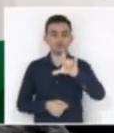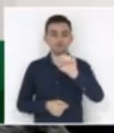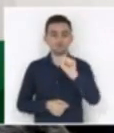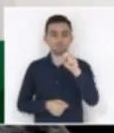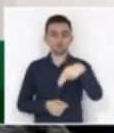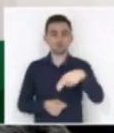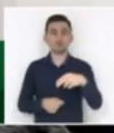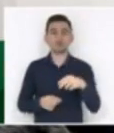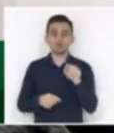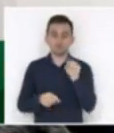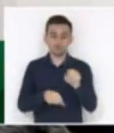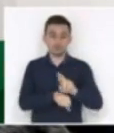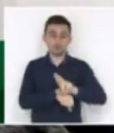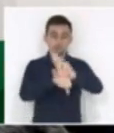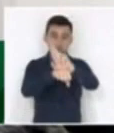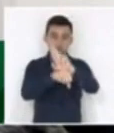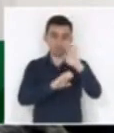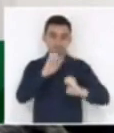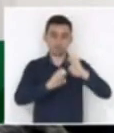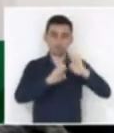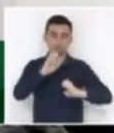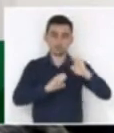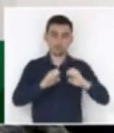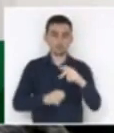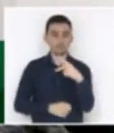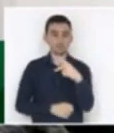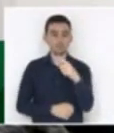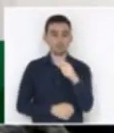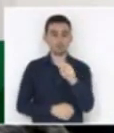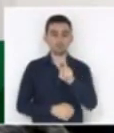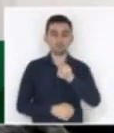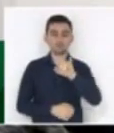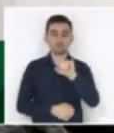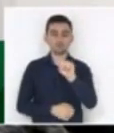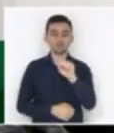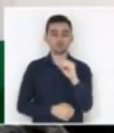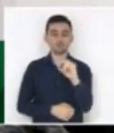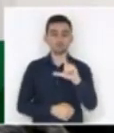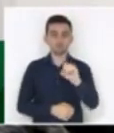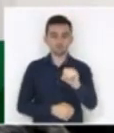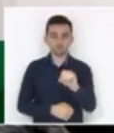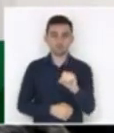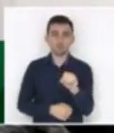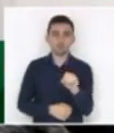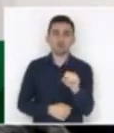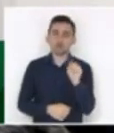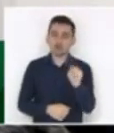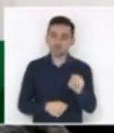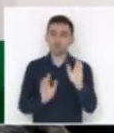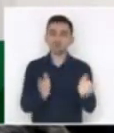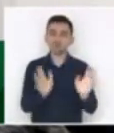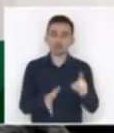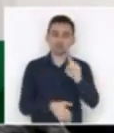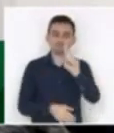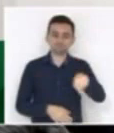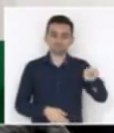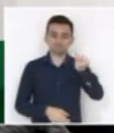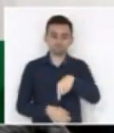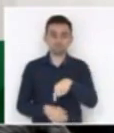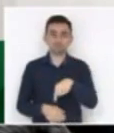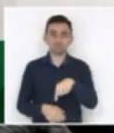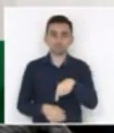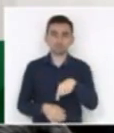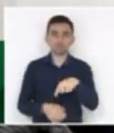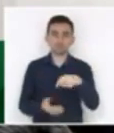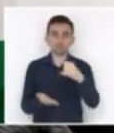empresa Pavisolo, que segundo a imprensa já rescindiu o contrato com a